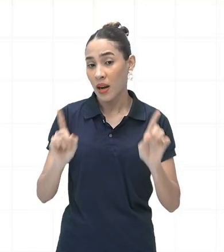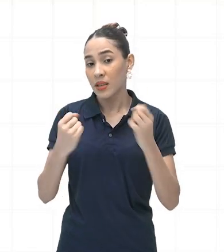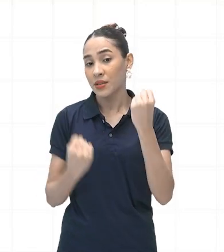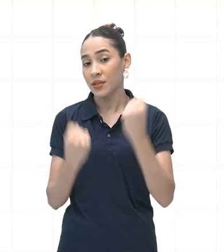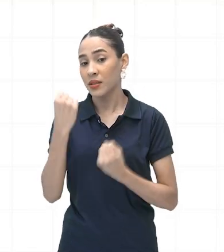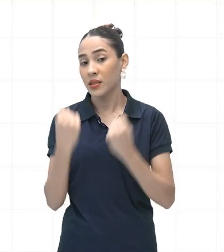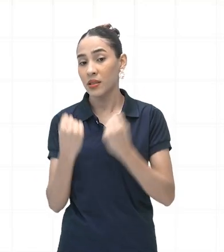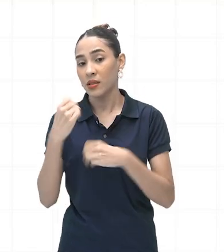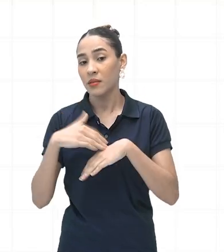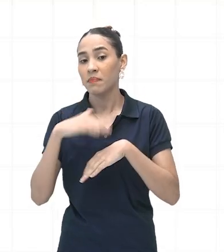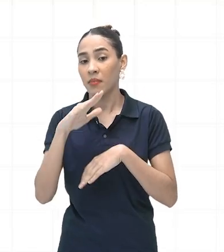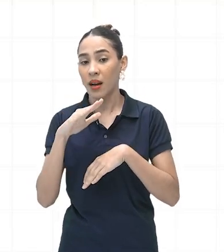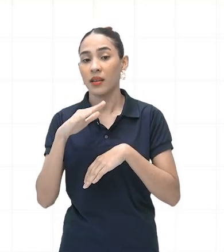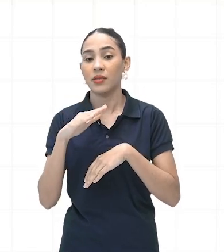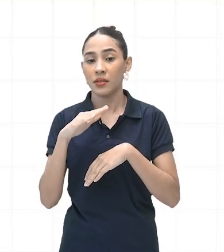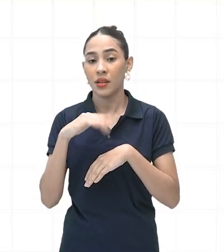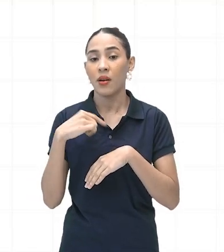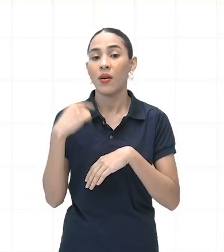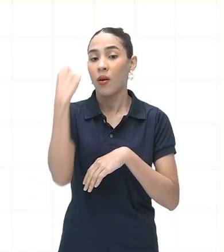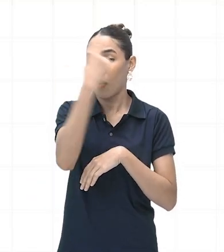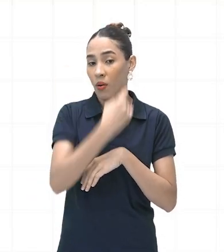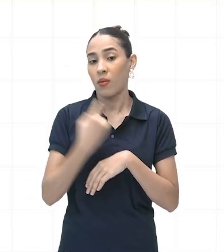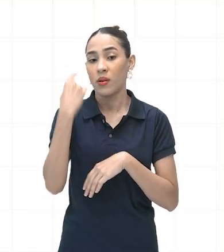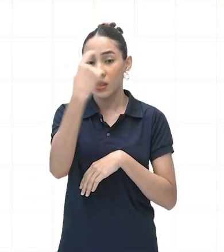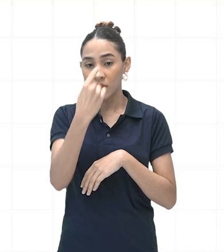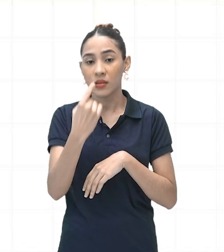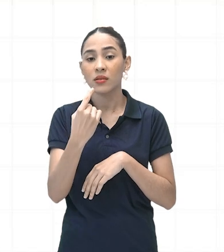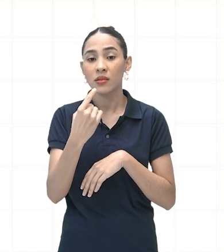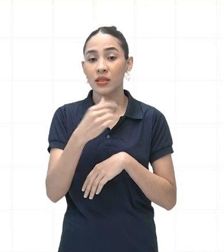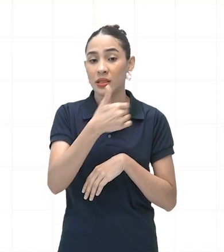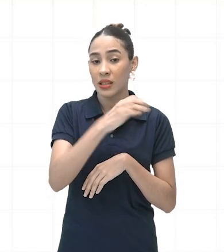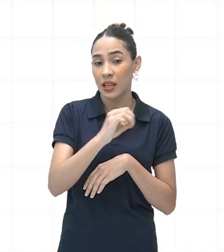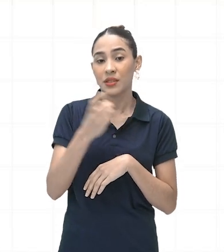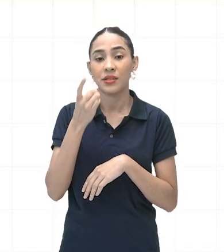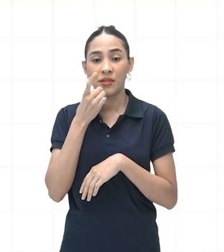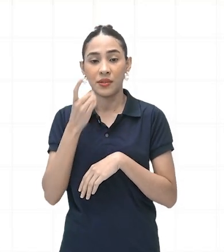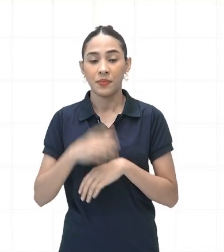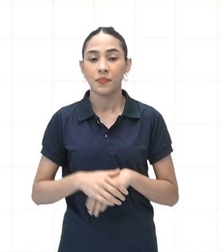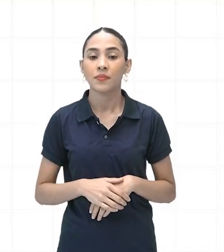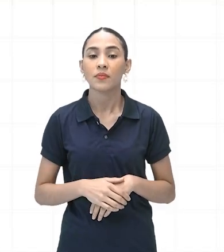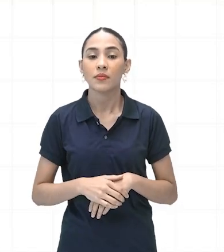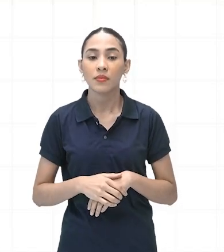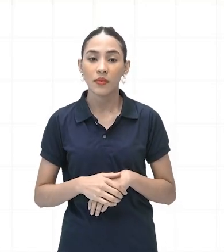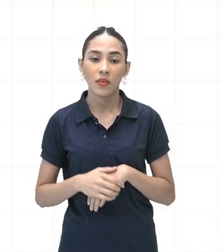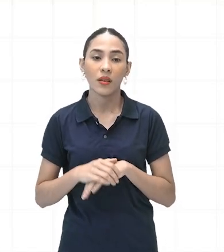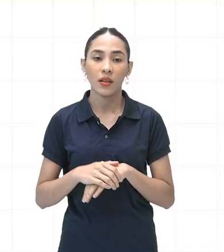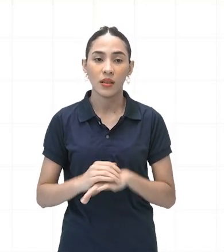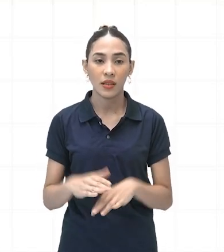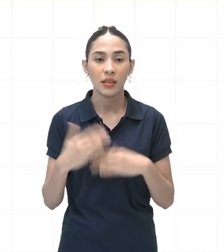dirigir mais tempo, por mais tempo durante esses 10 dias. E aí,